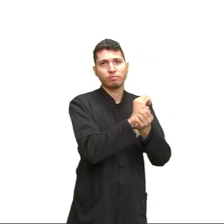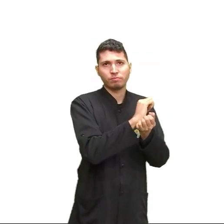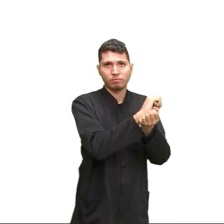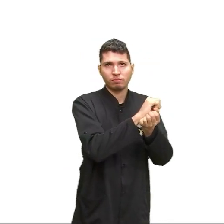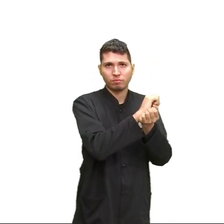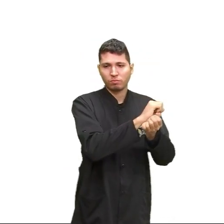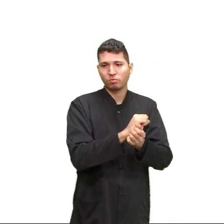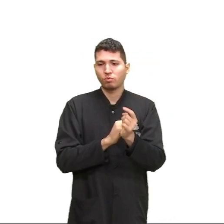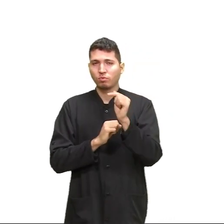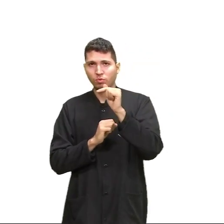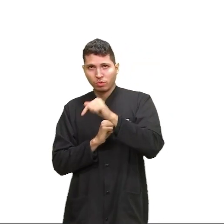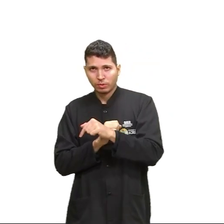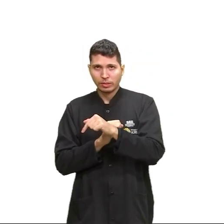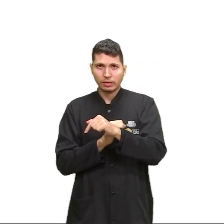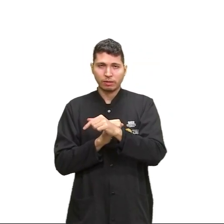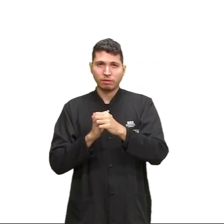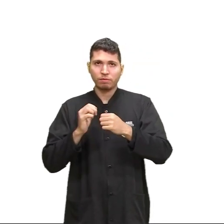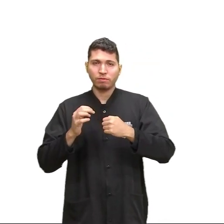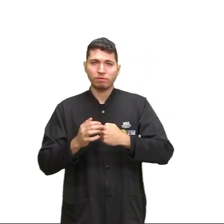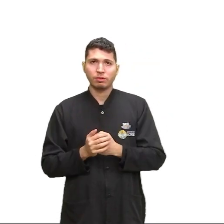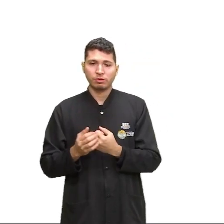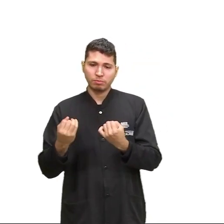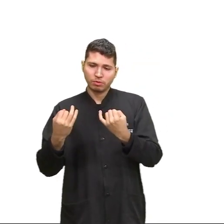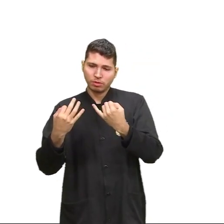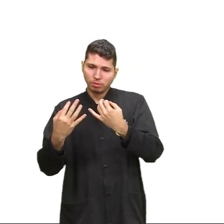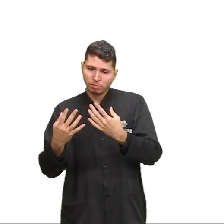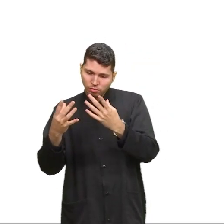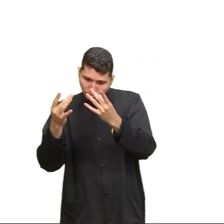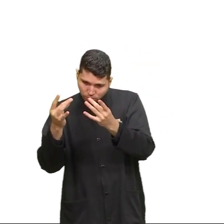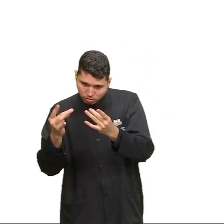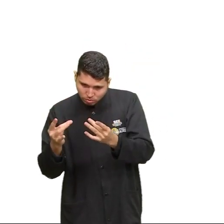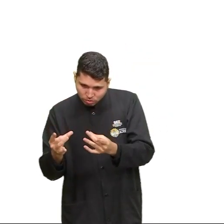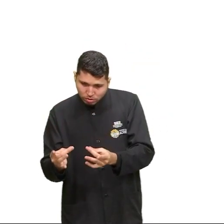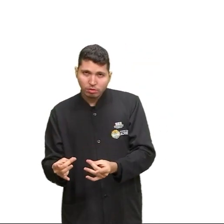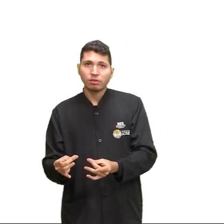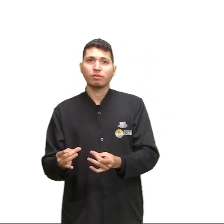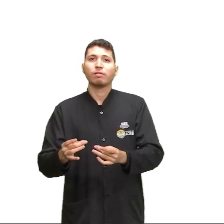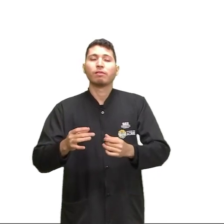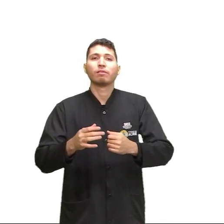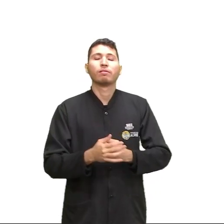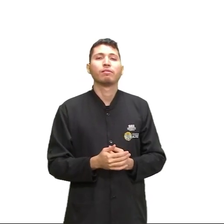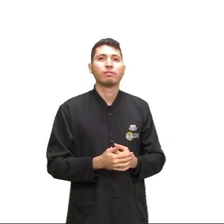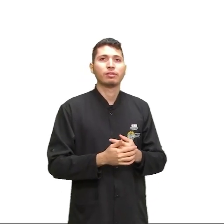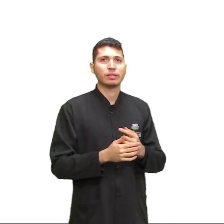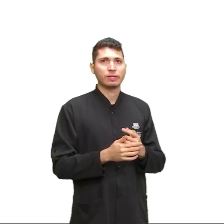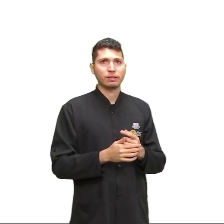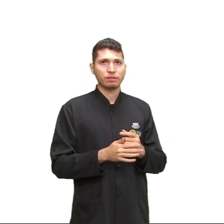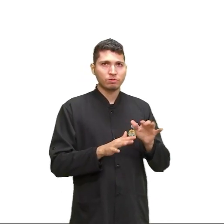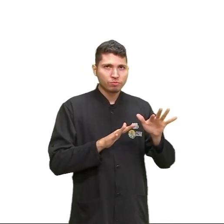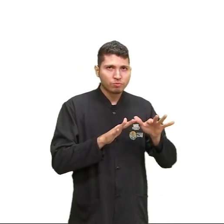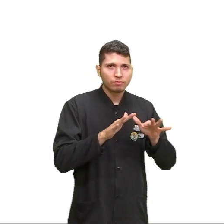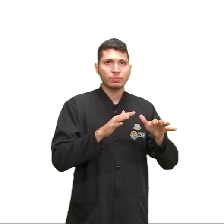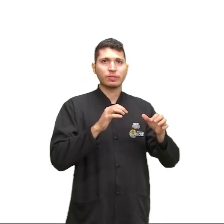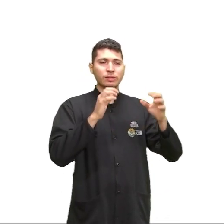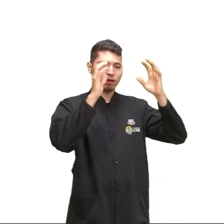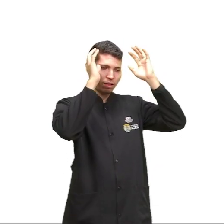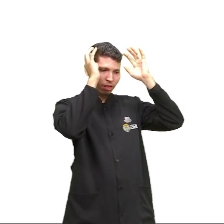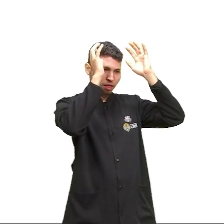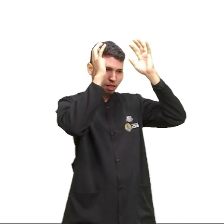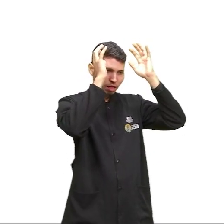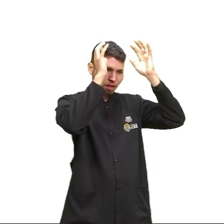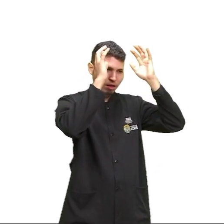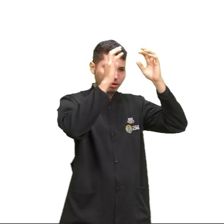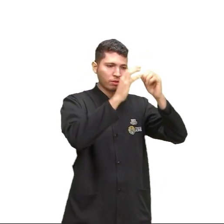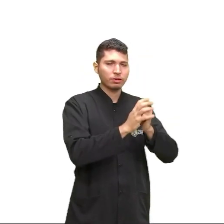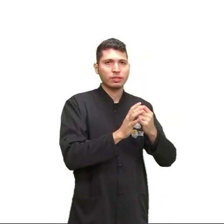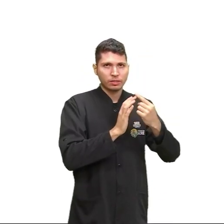vem explicando um pouquinho do que é que diz essa imagem. Olha só. A repugnante tarefa de carregar lixo e os dejetos da casa para